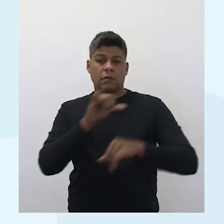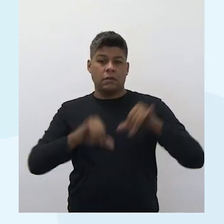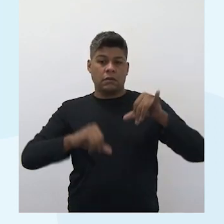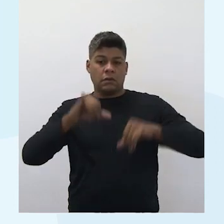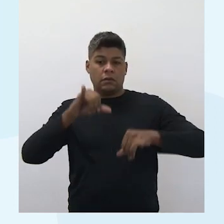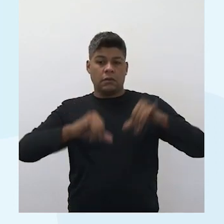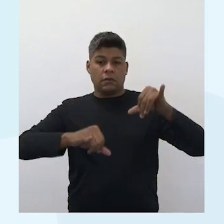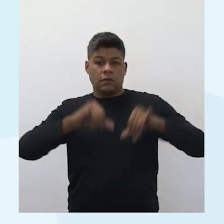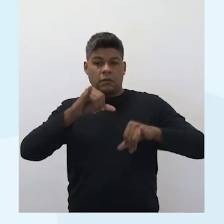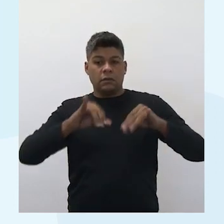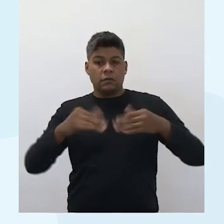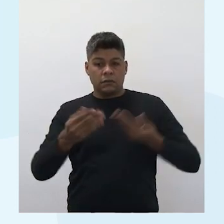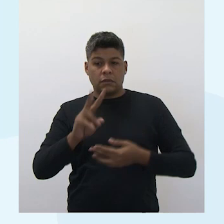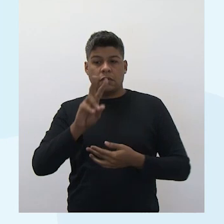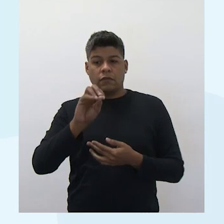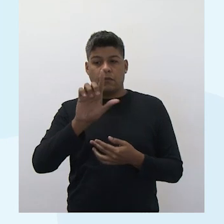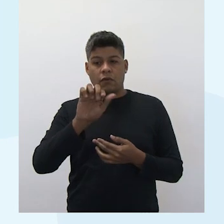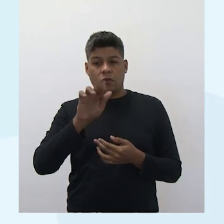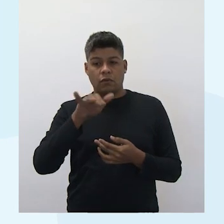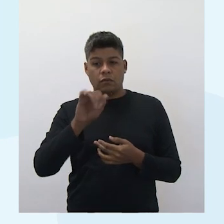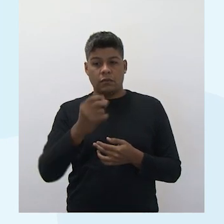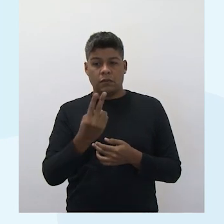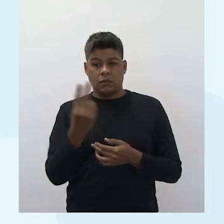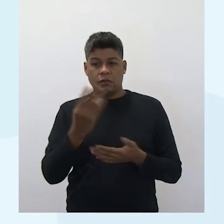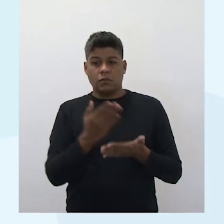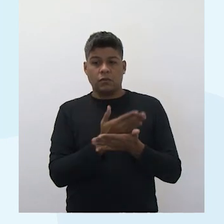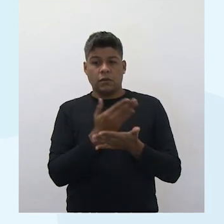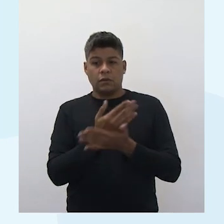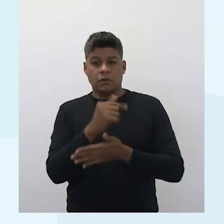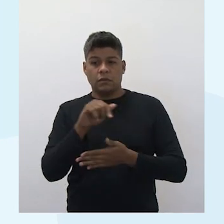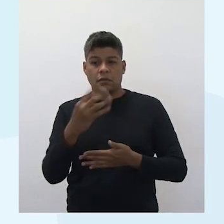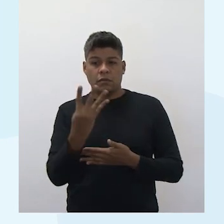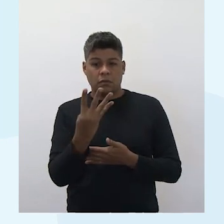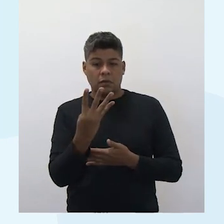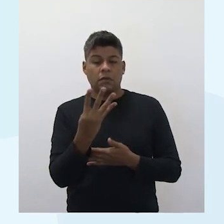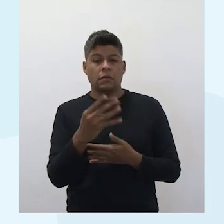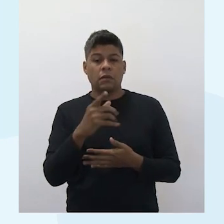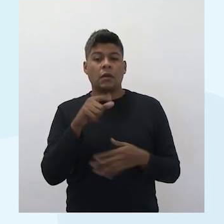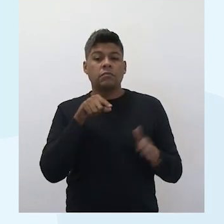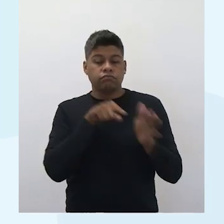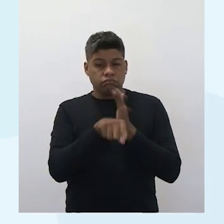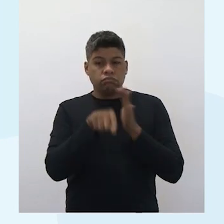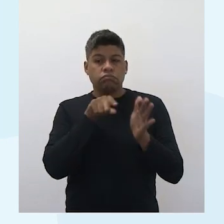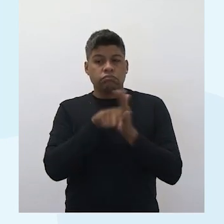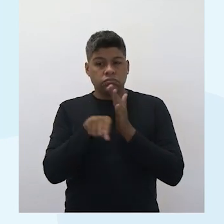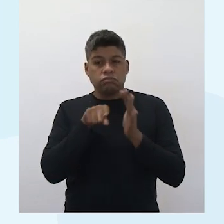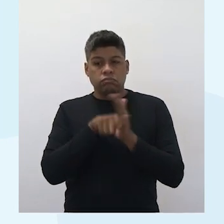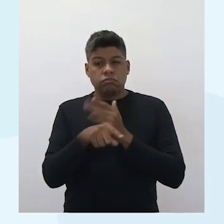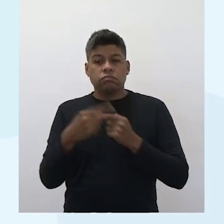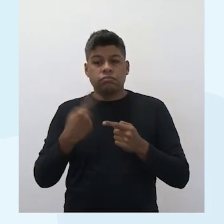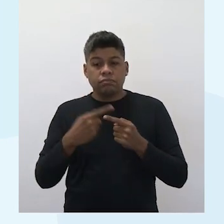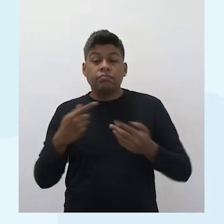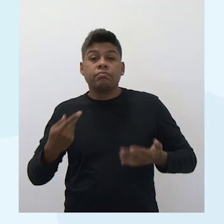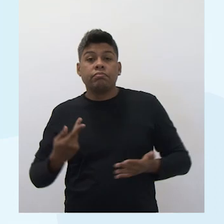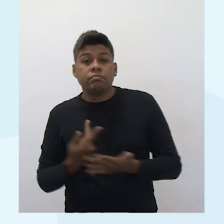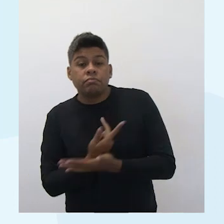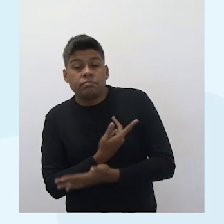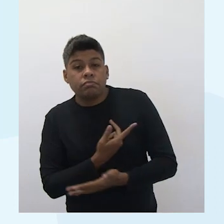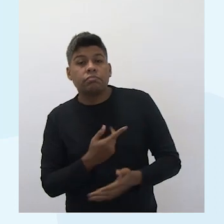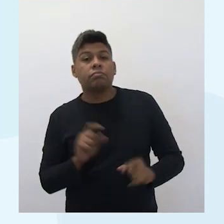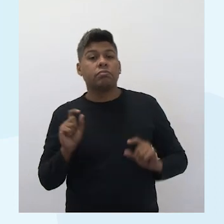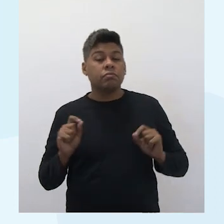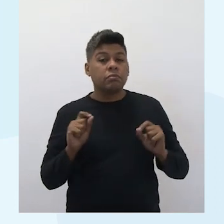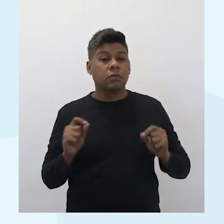Tá? Então, volume 2, a página 74. Você pode ter alguns questionamentos, porque às vezes tomamos choque